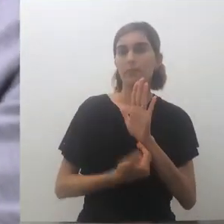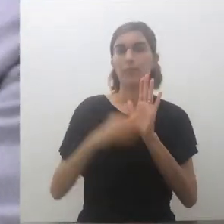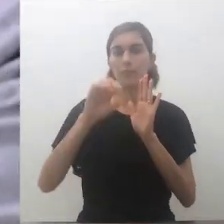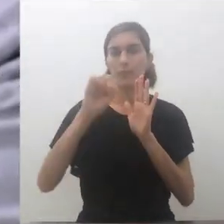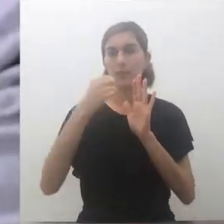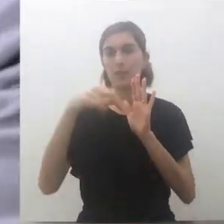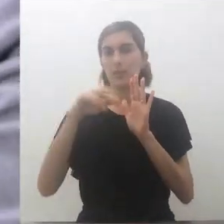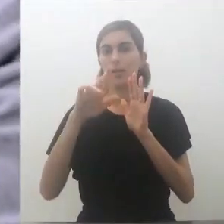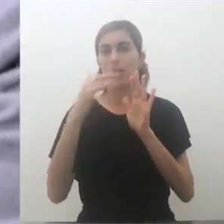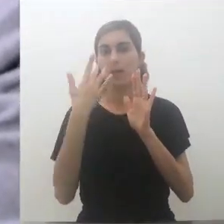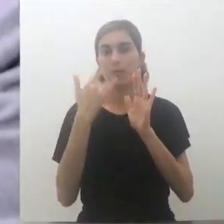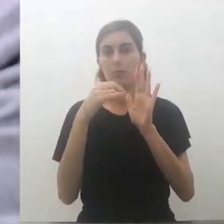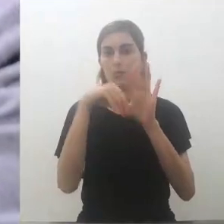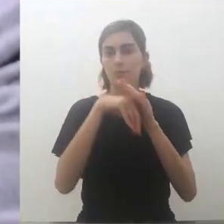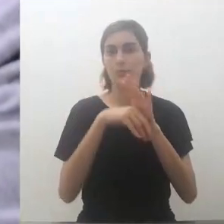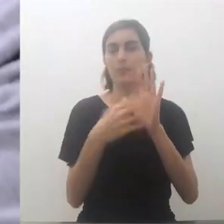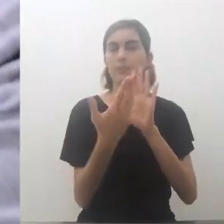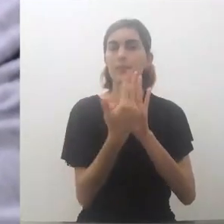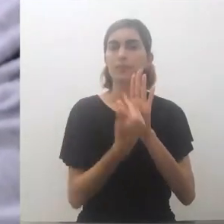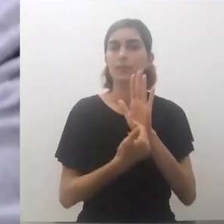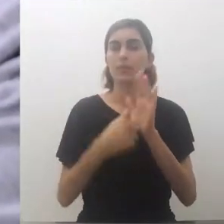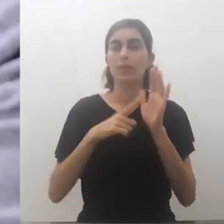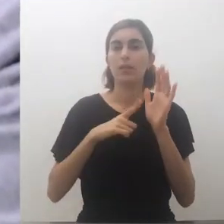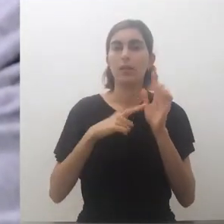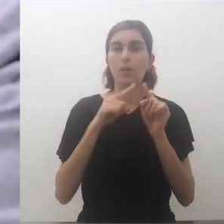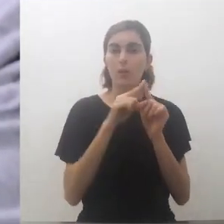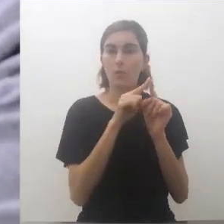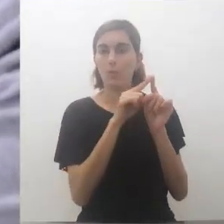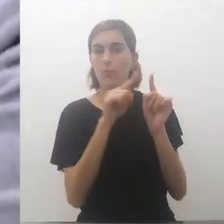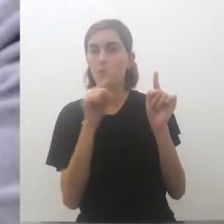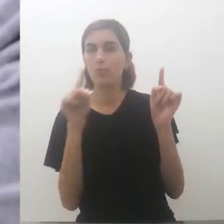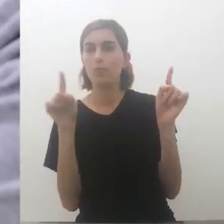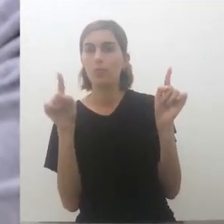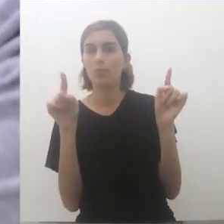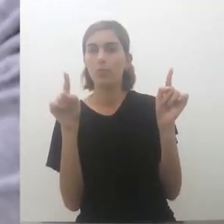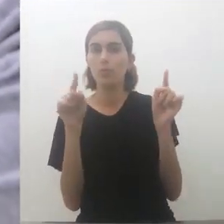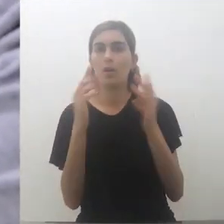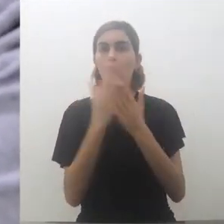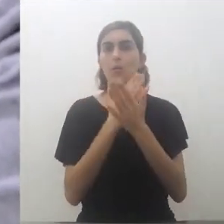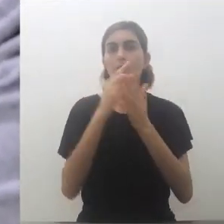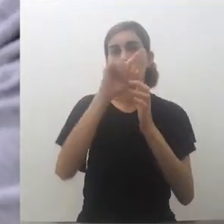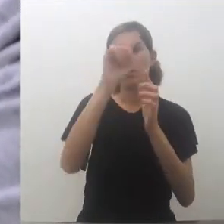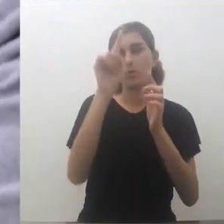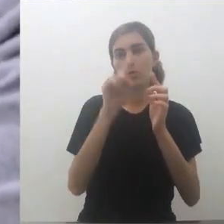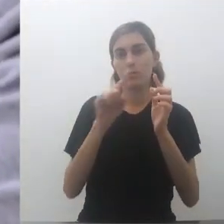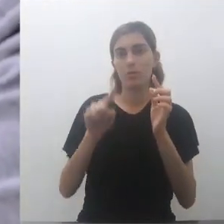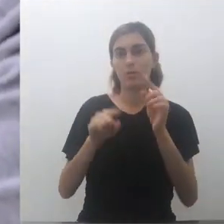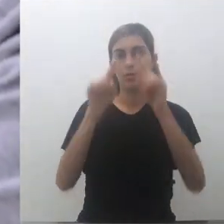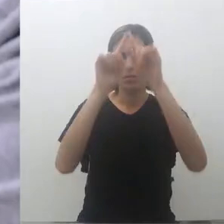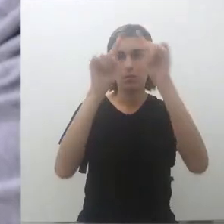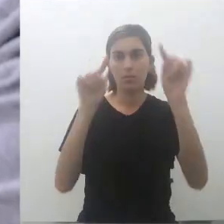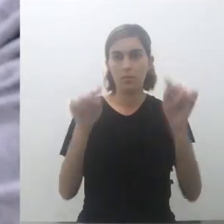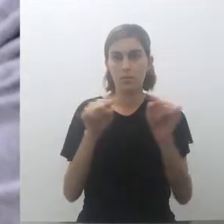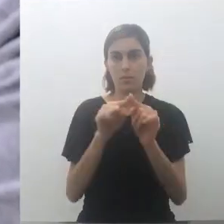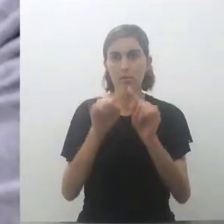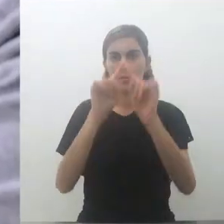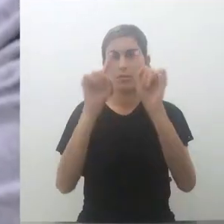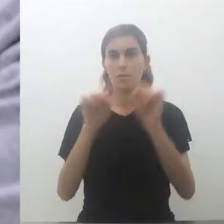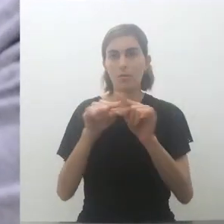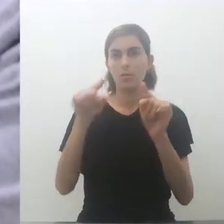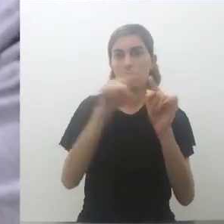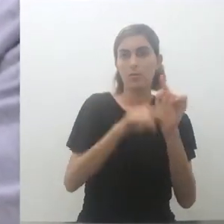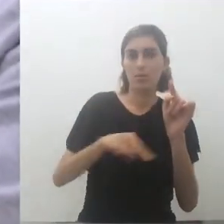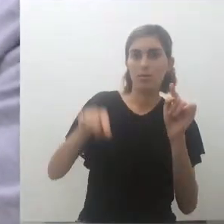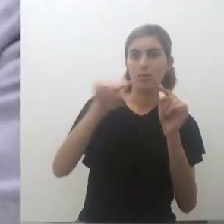externo. Nós temos aqui a linha do horizonte e algumas formas triangulares e algumas formas cilíndricas